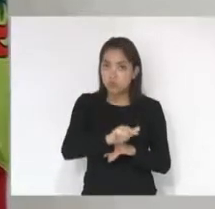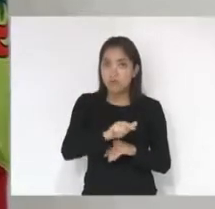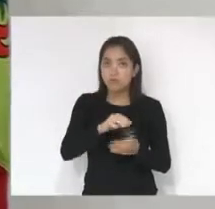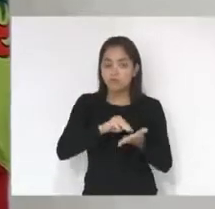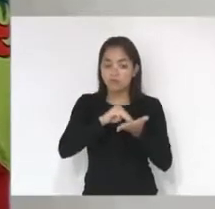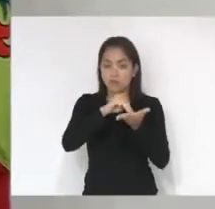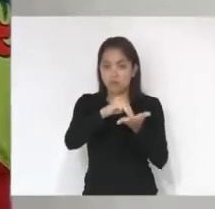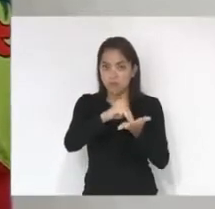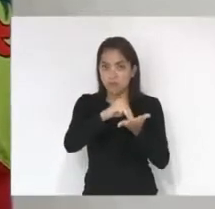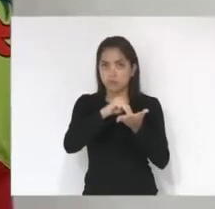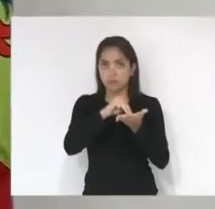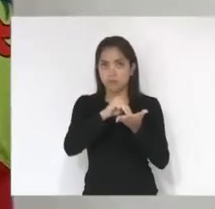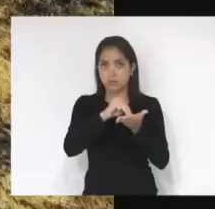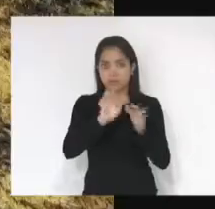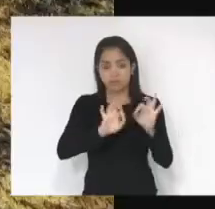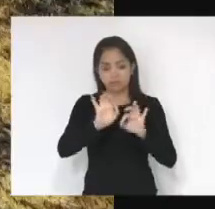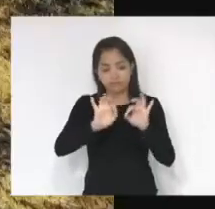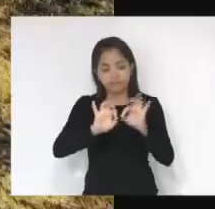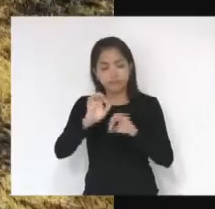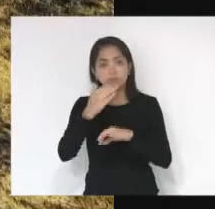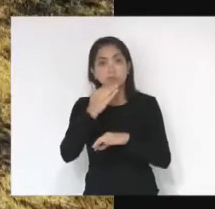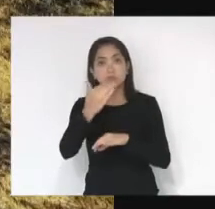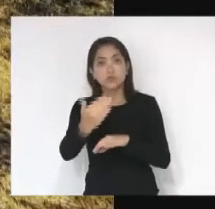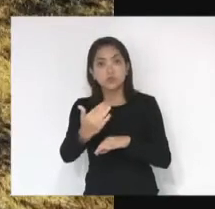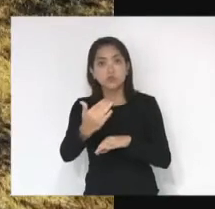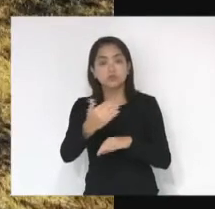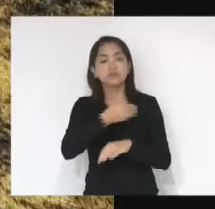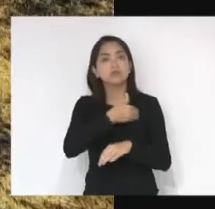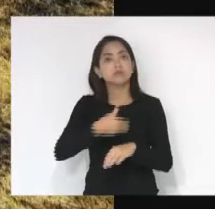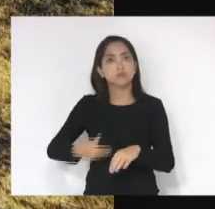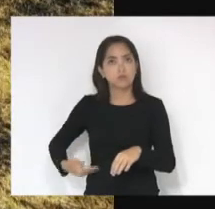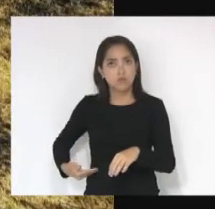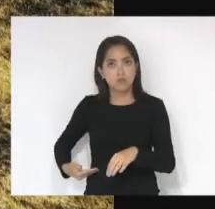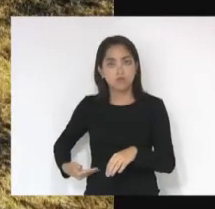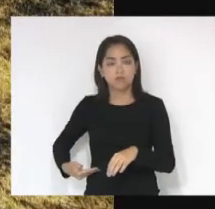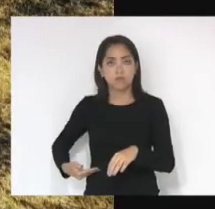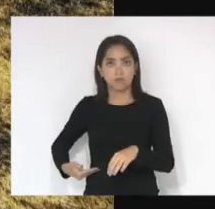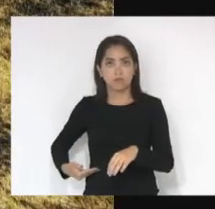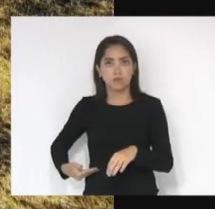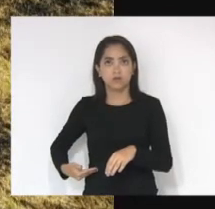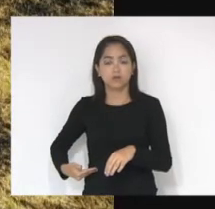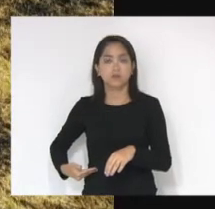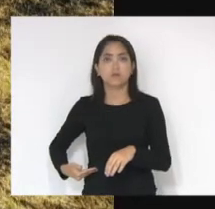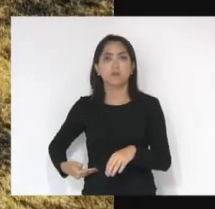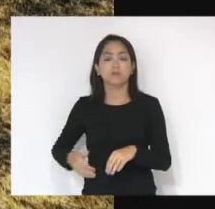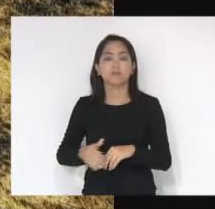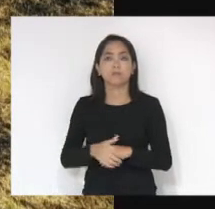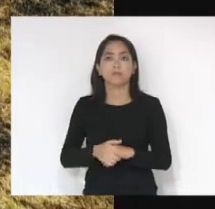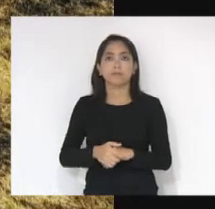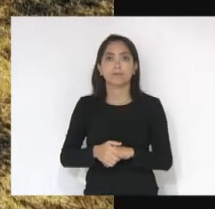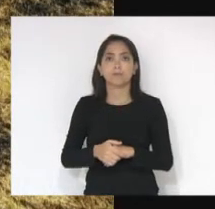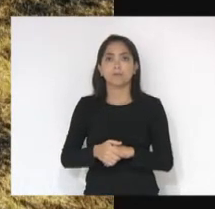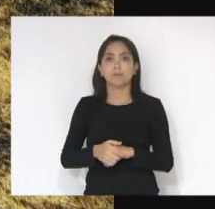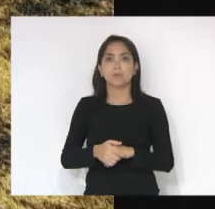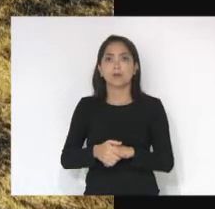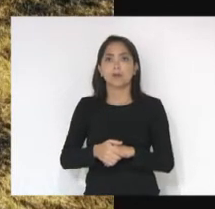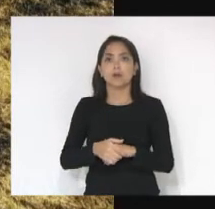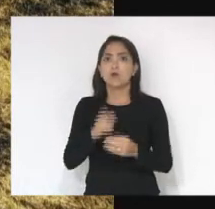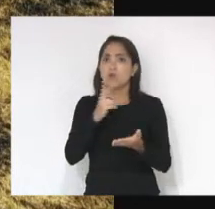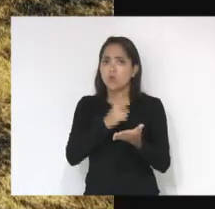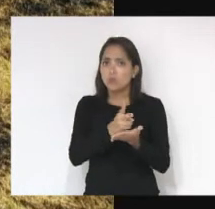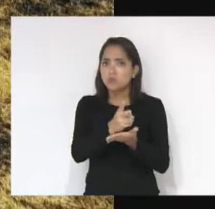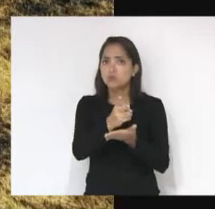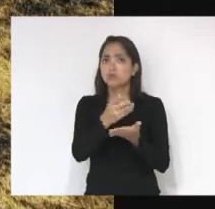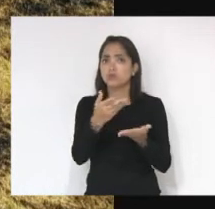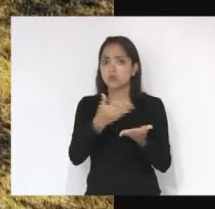moção legislativa solicitando que o governo, pode vir a imagem, solicitando que o governo dê continuidade